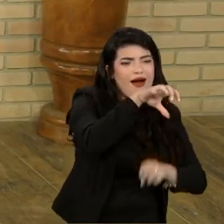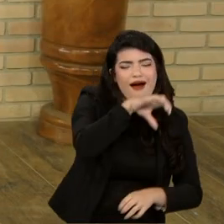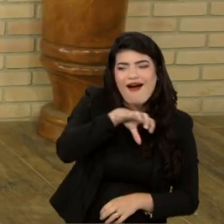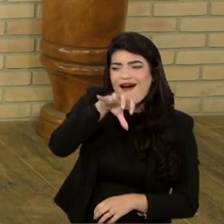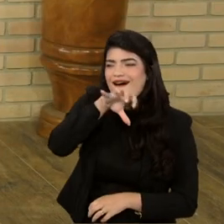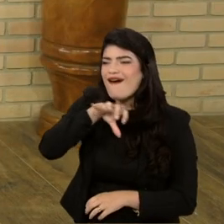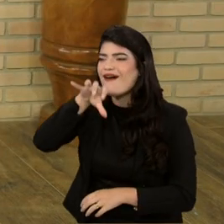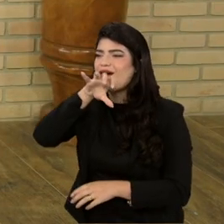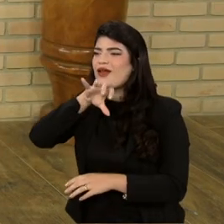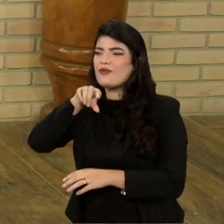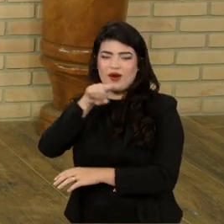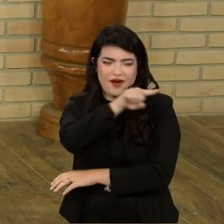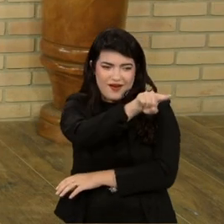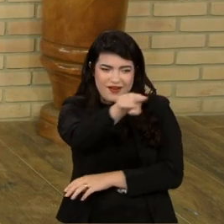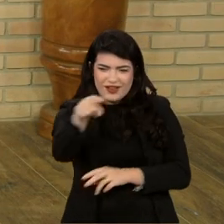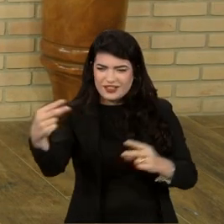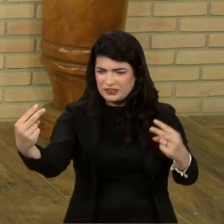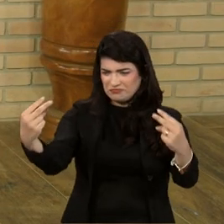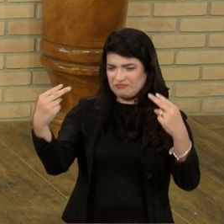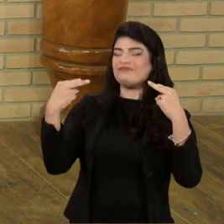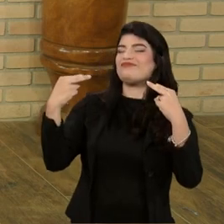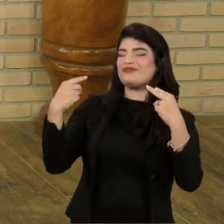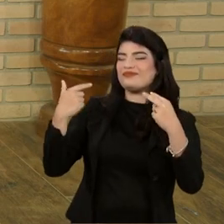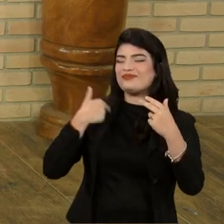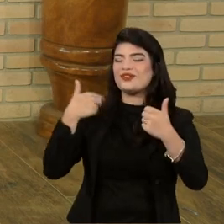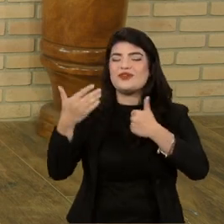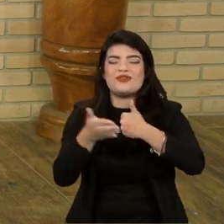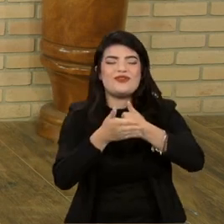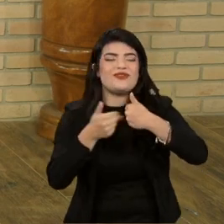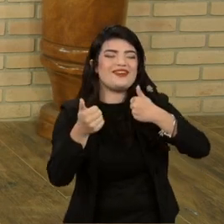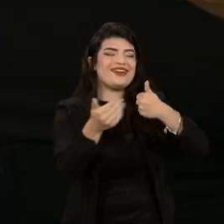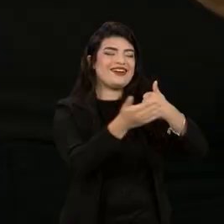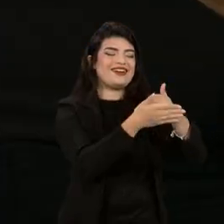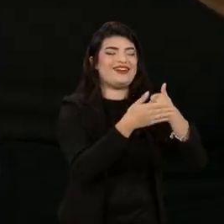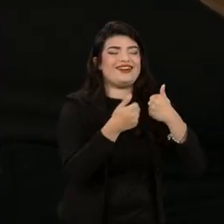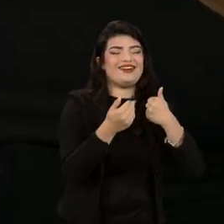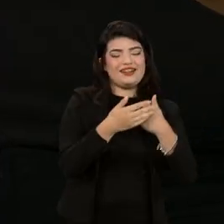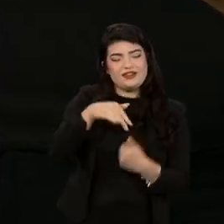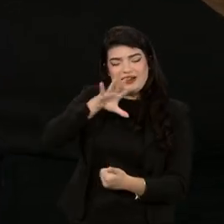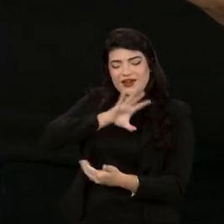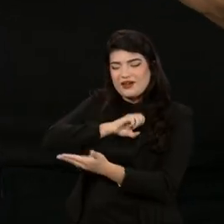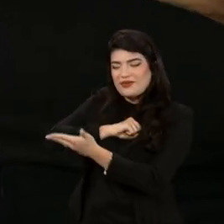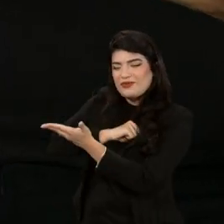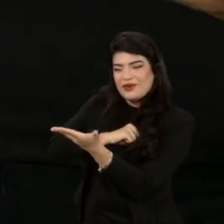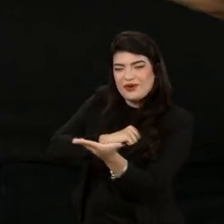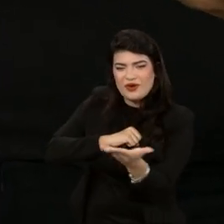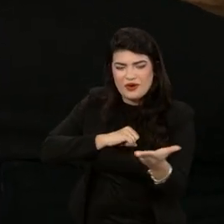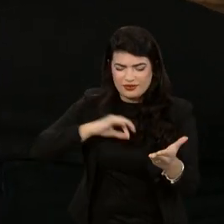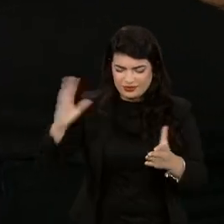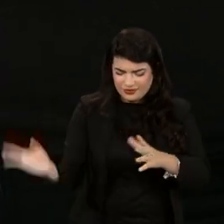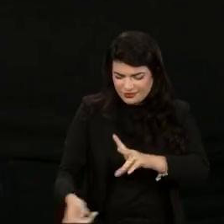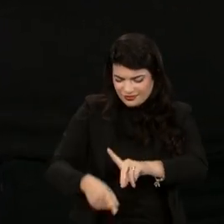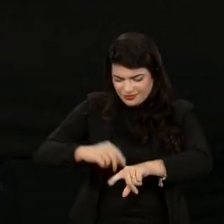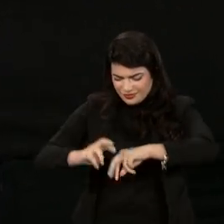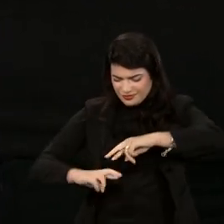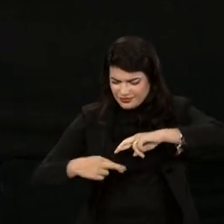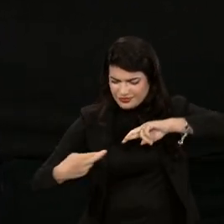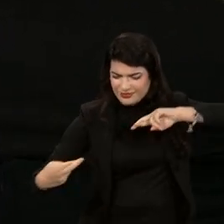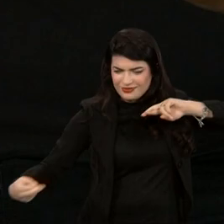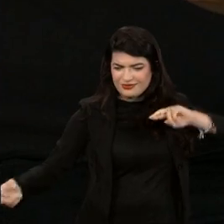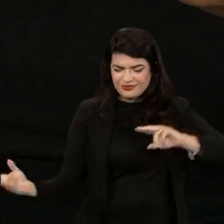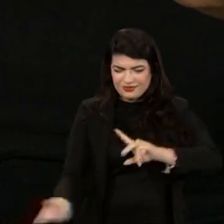Mostre para essa gente o clarinho das alterosas. Pegue no laço, não se